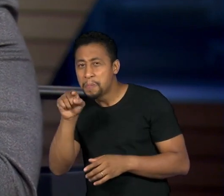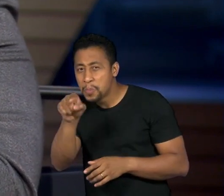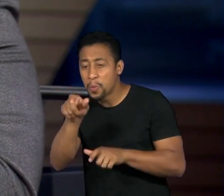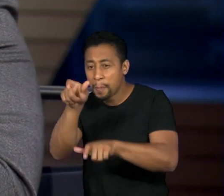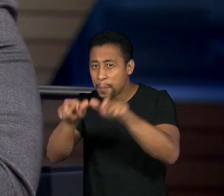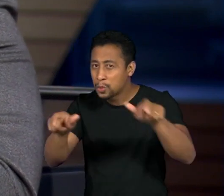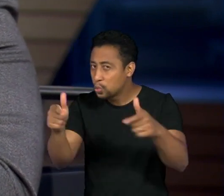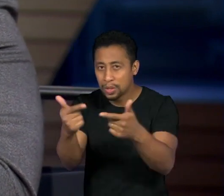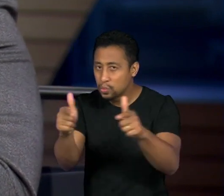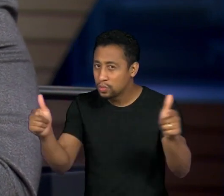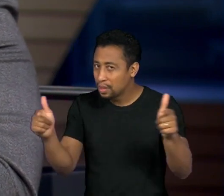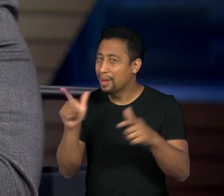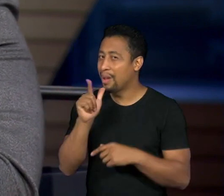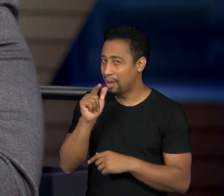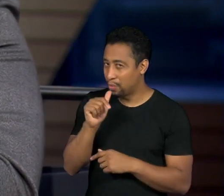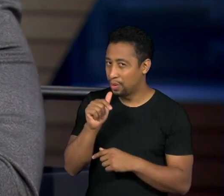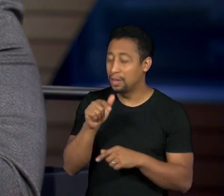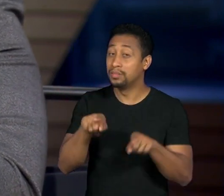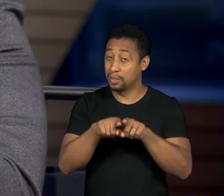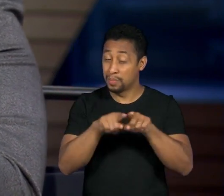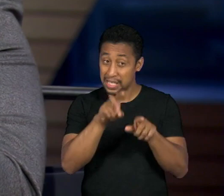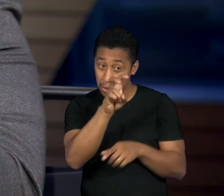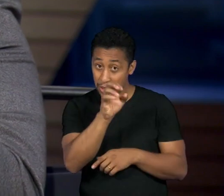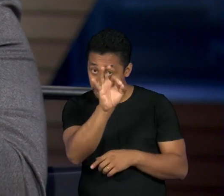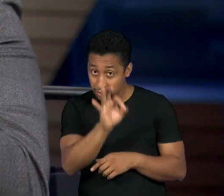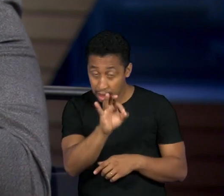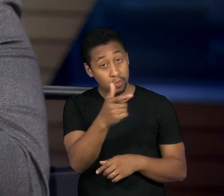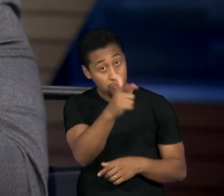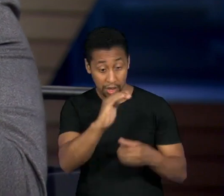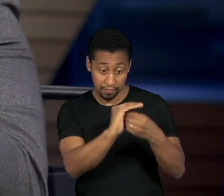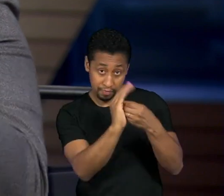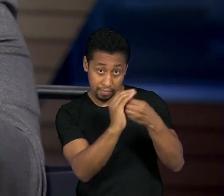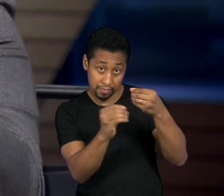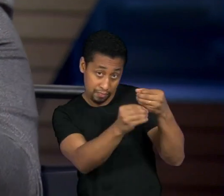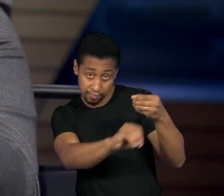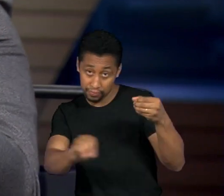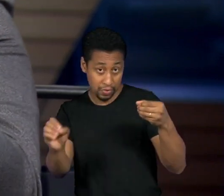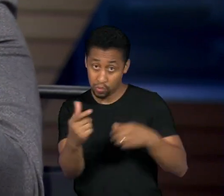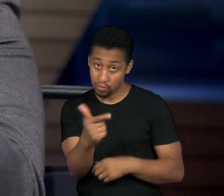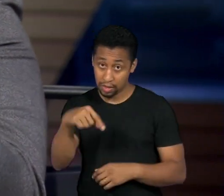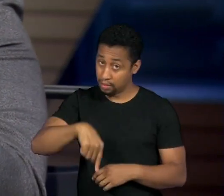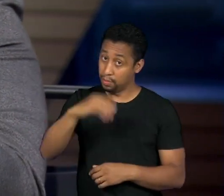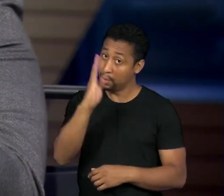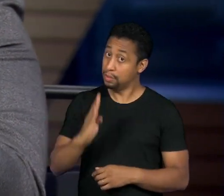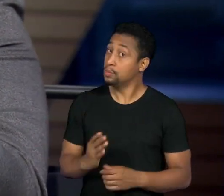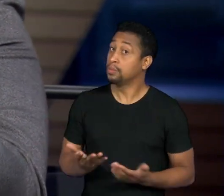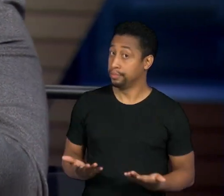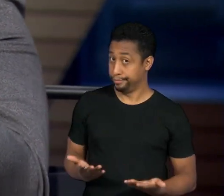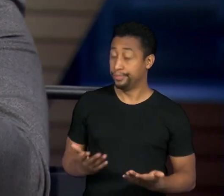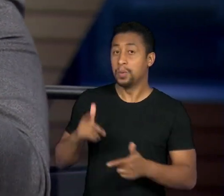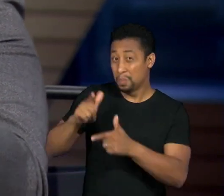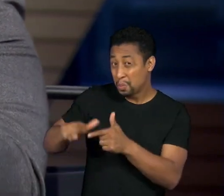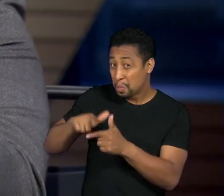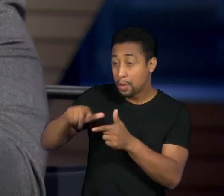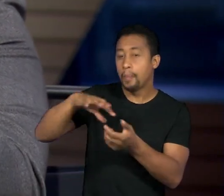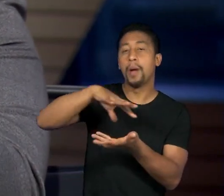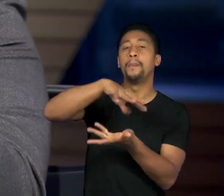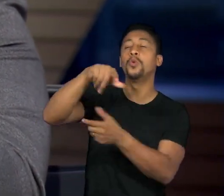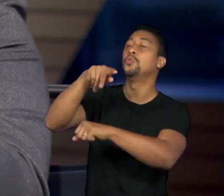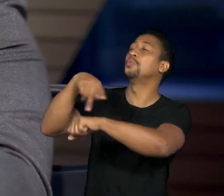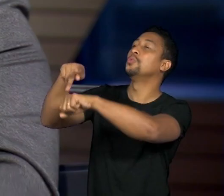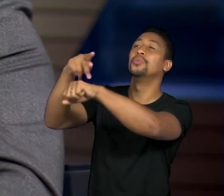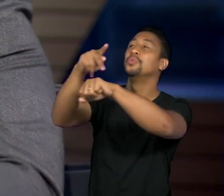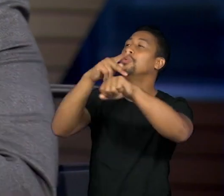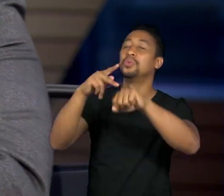sem acesso a saneamento. Então, não é um problema do mundo que não diz respeito ao Brasil. Não, nós temos essa realidade no